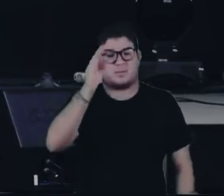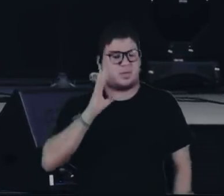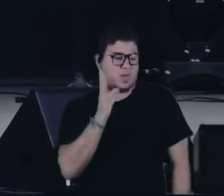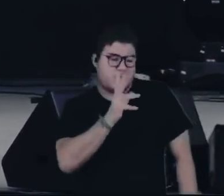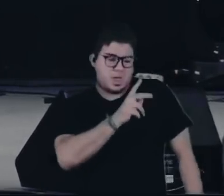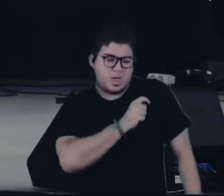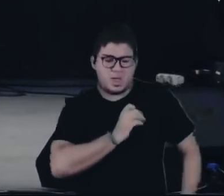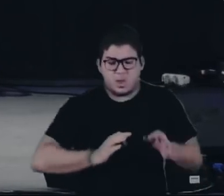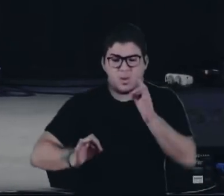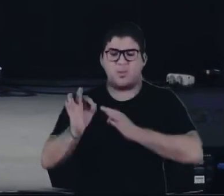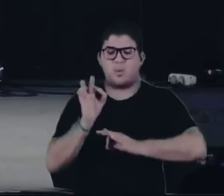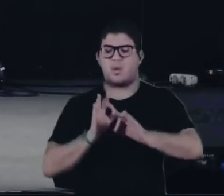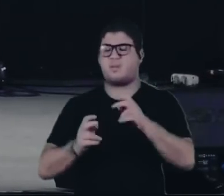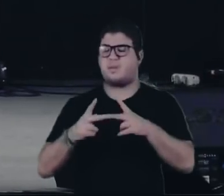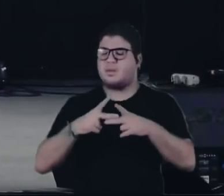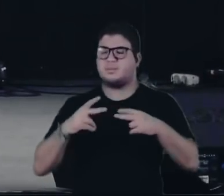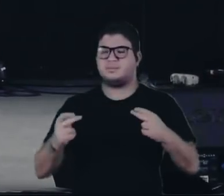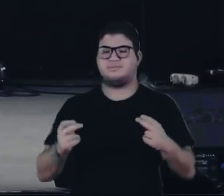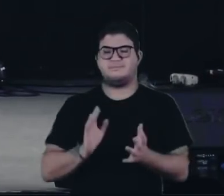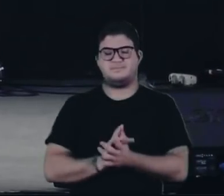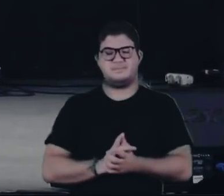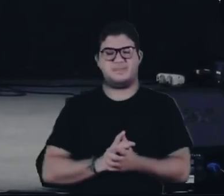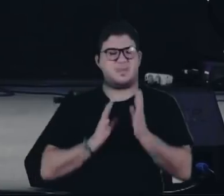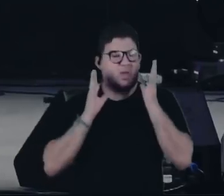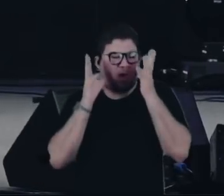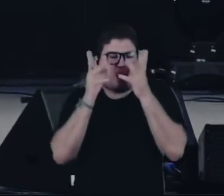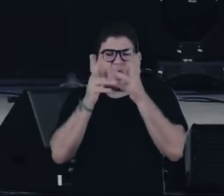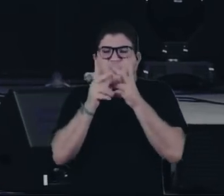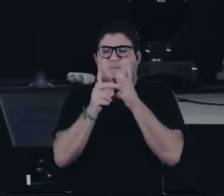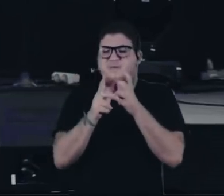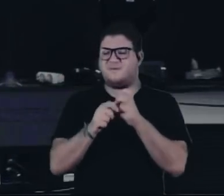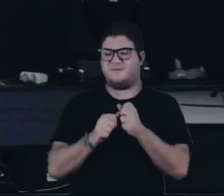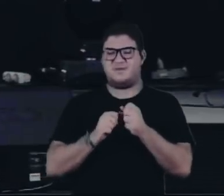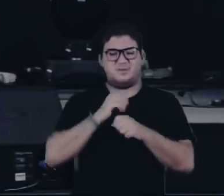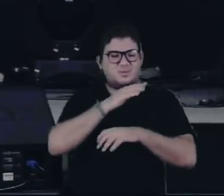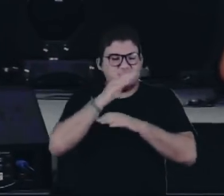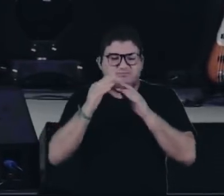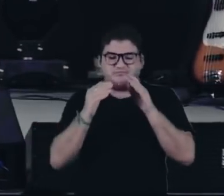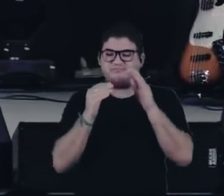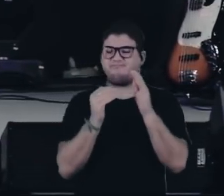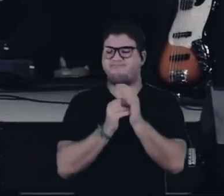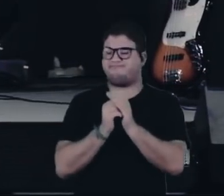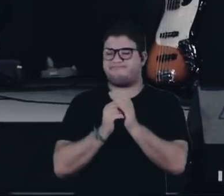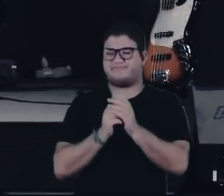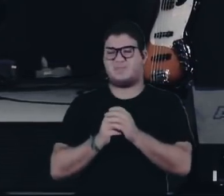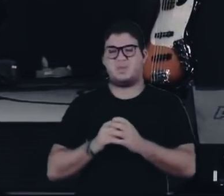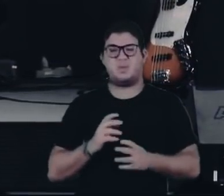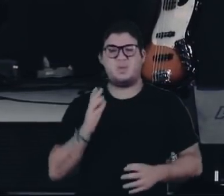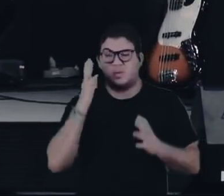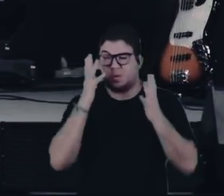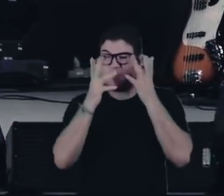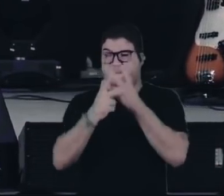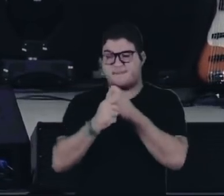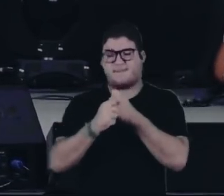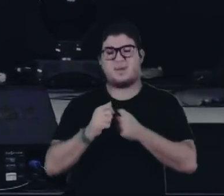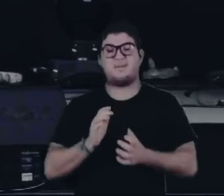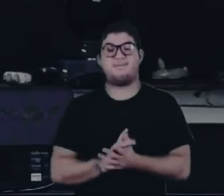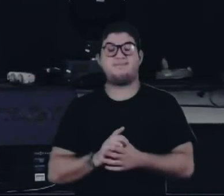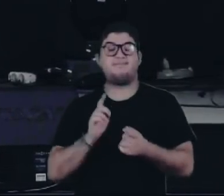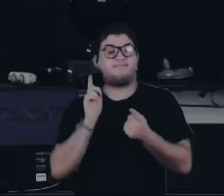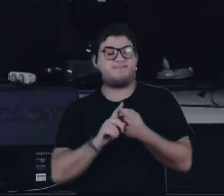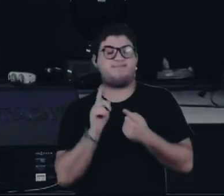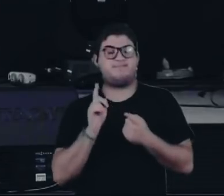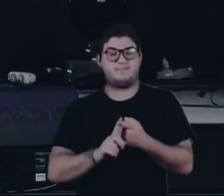amo limpar as coisas. Eu amo ver tudo brilhando. Sabe por quê? Porque é o